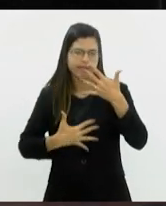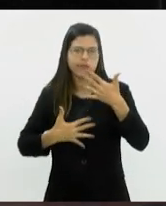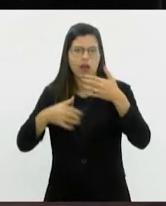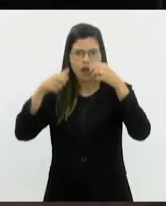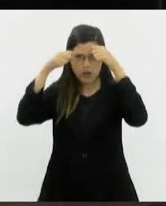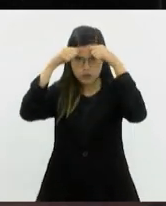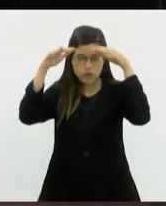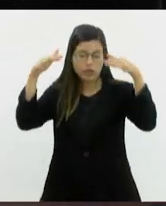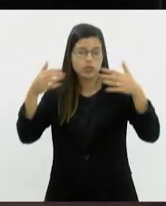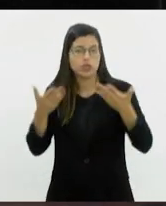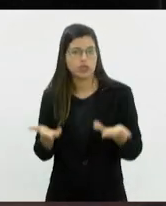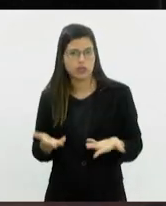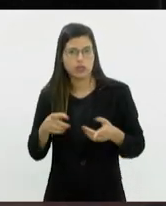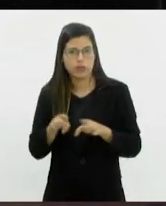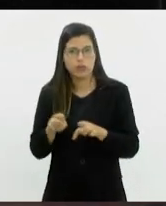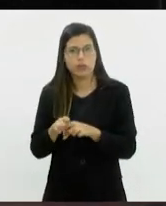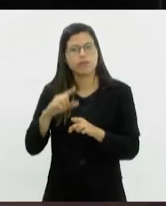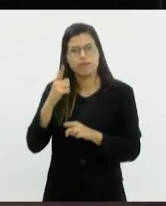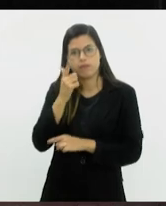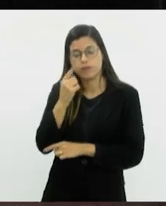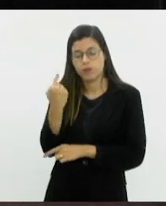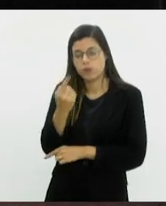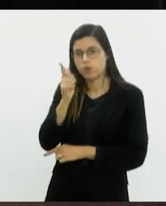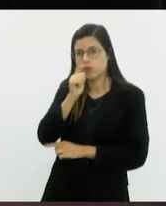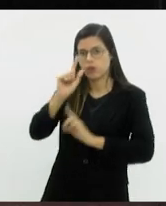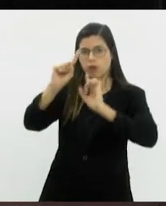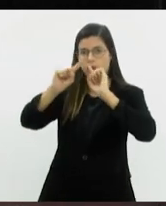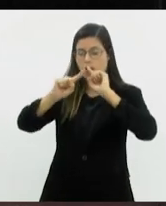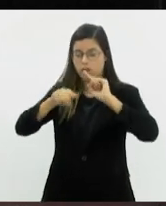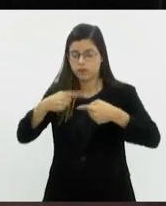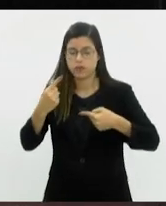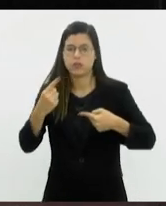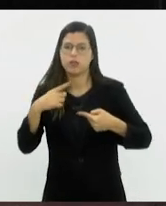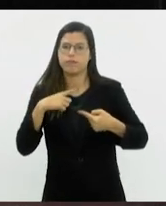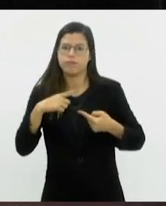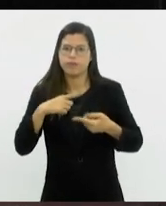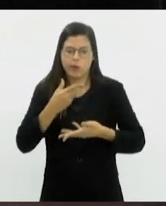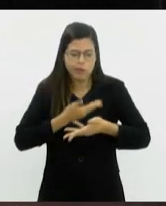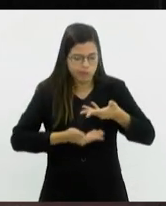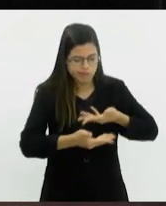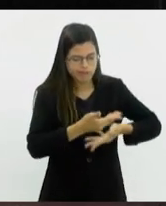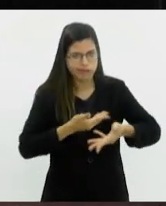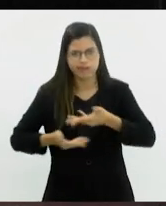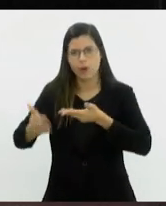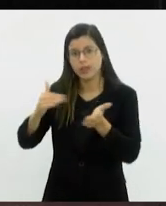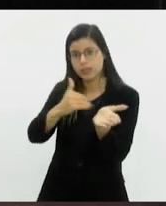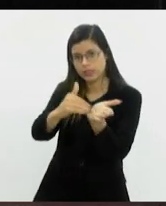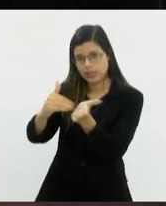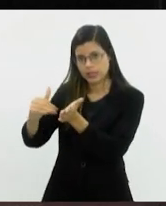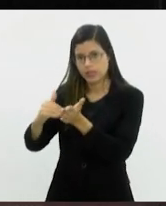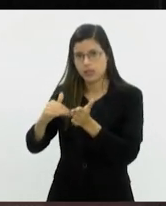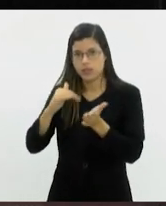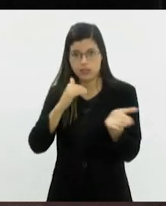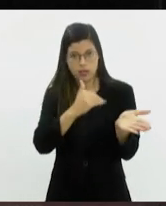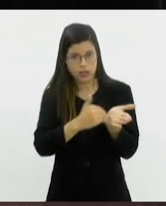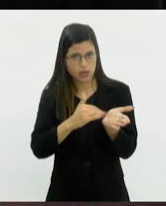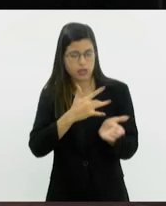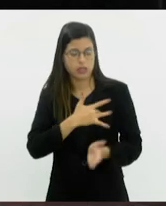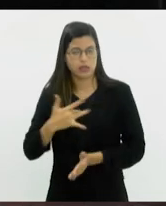avançar nessa política pública para poder ter um diálogo transversal com essas secretarias, a Secretaria de Saúde